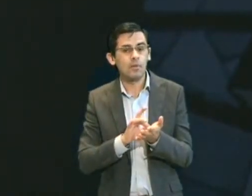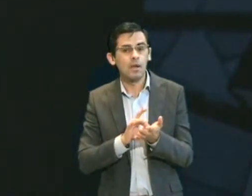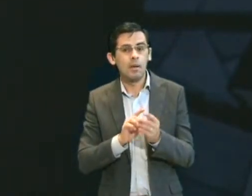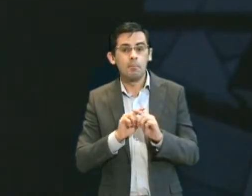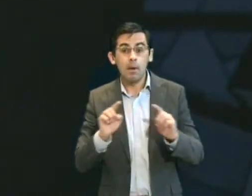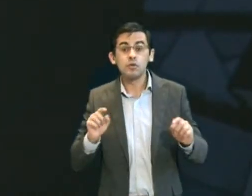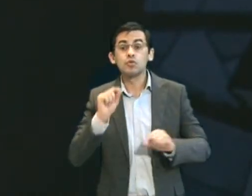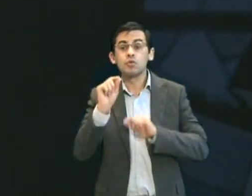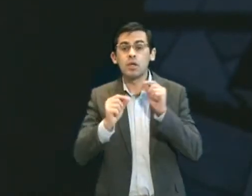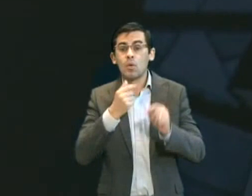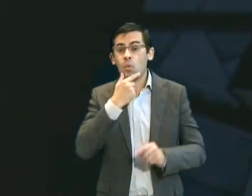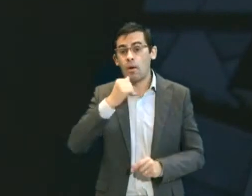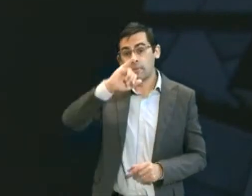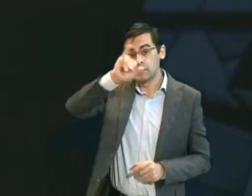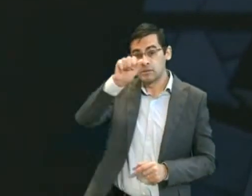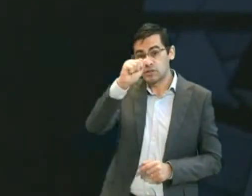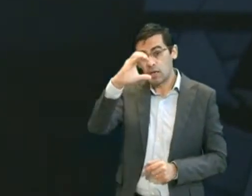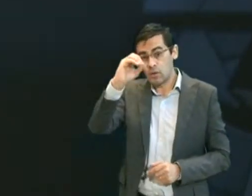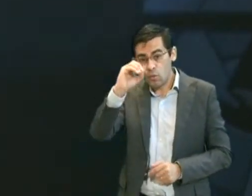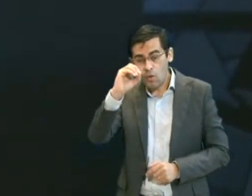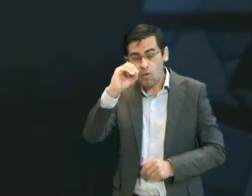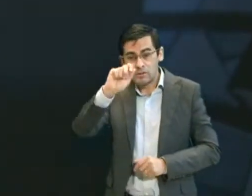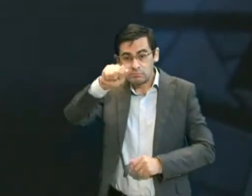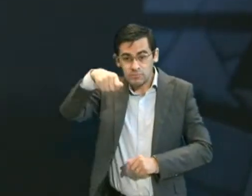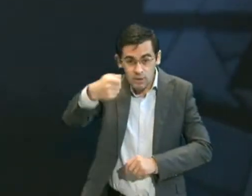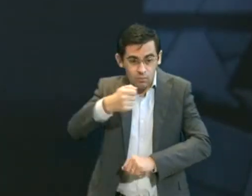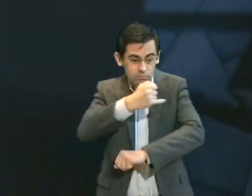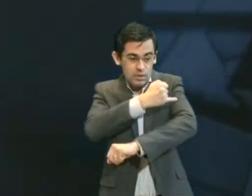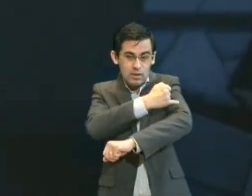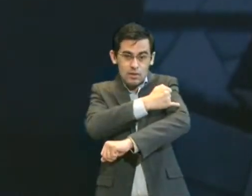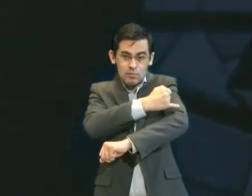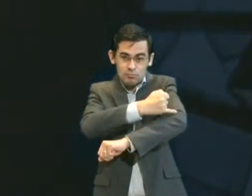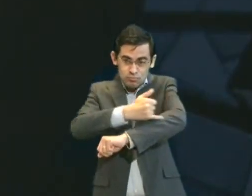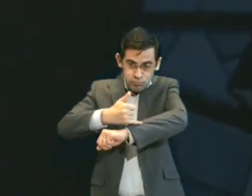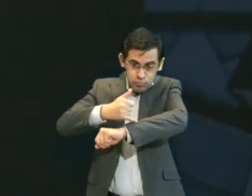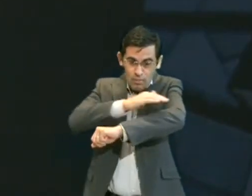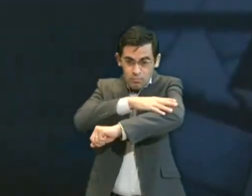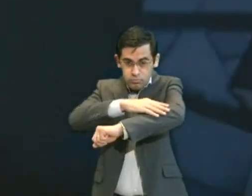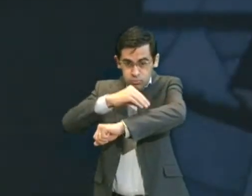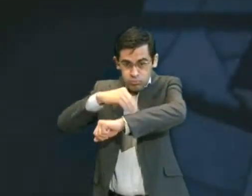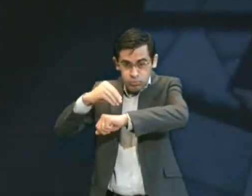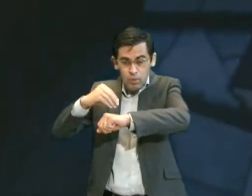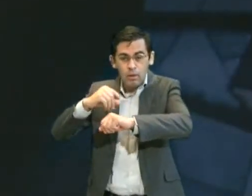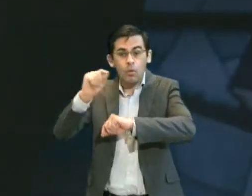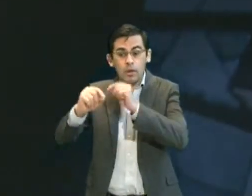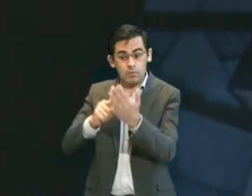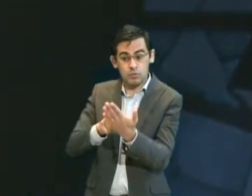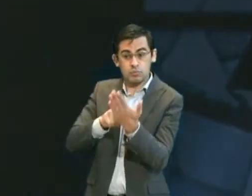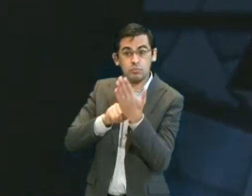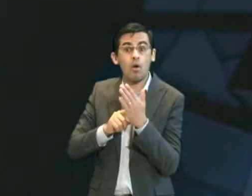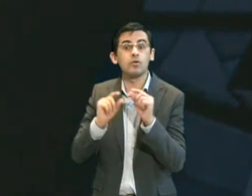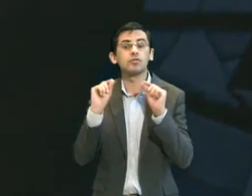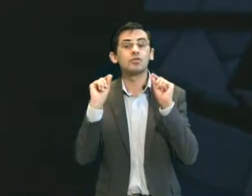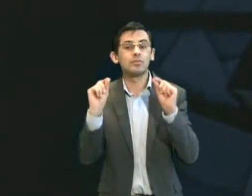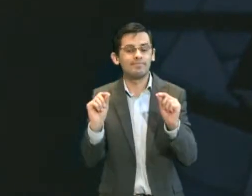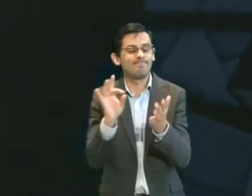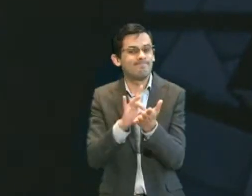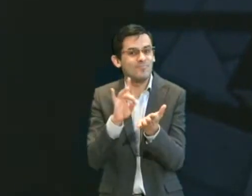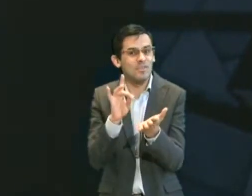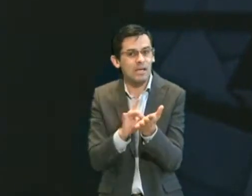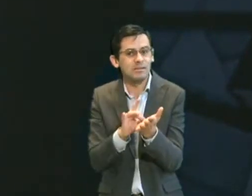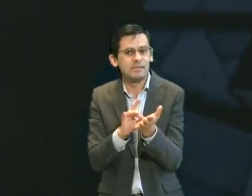que Jacó está fazendo aqui é nos ensinando a orar a palavra revelada de Deus, valorizá-la como